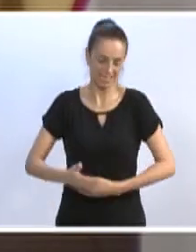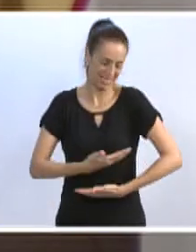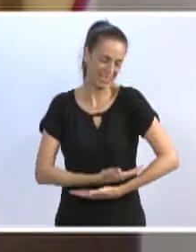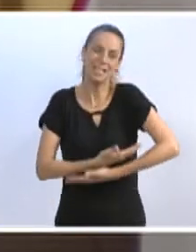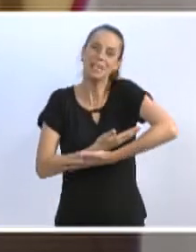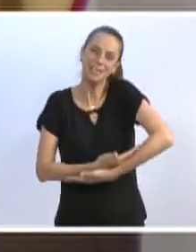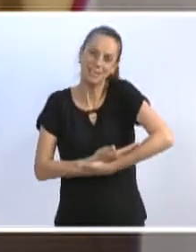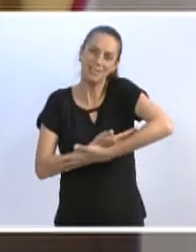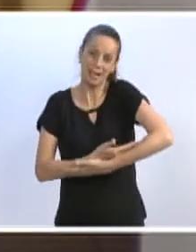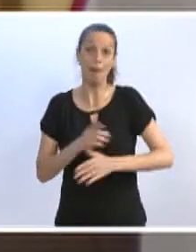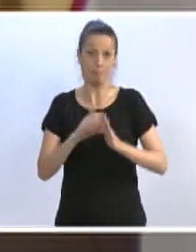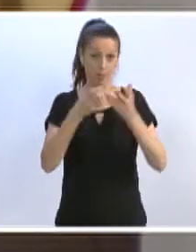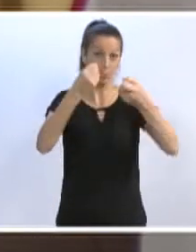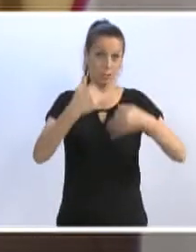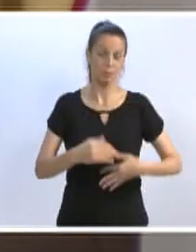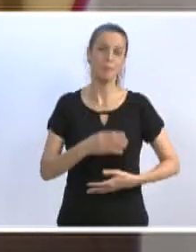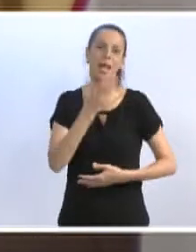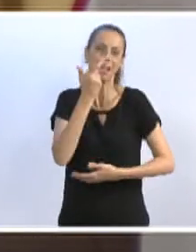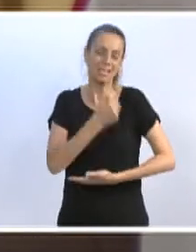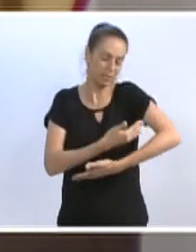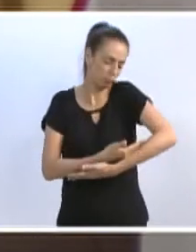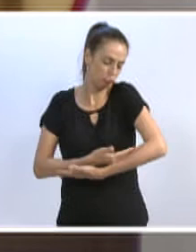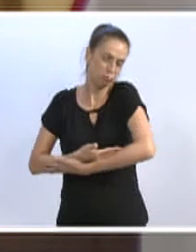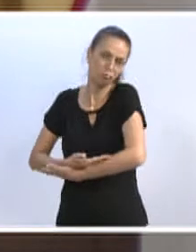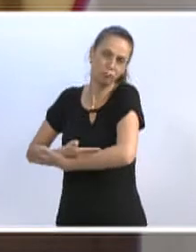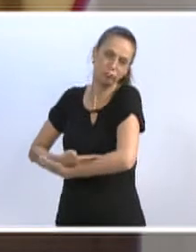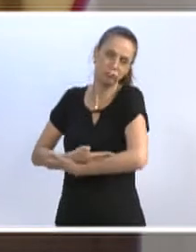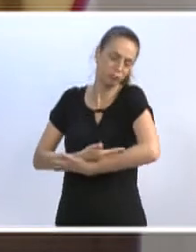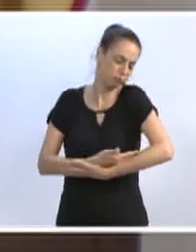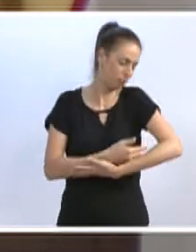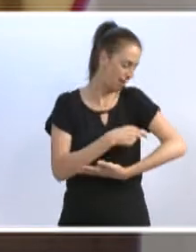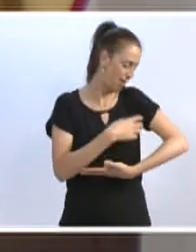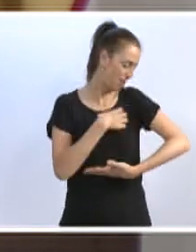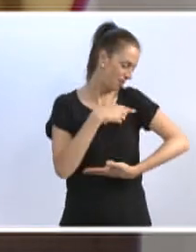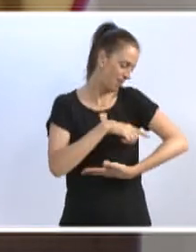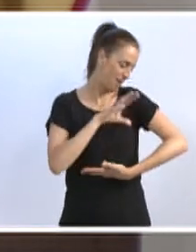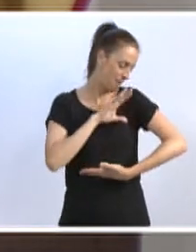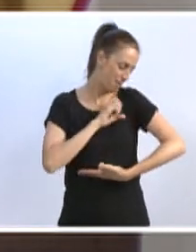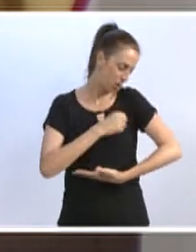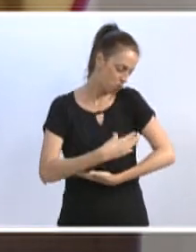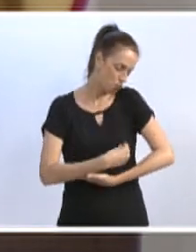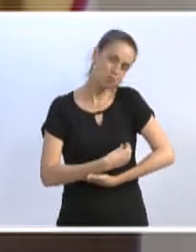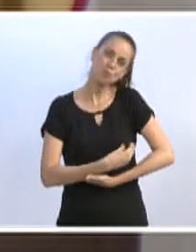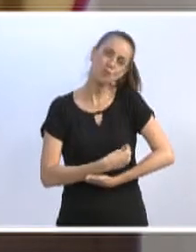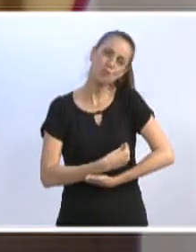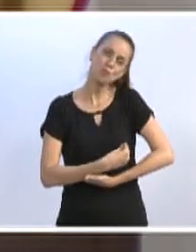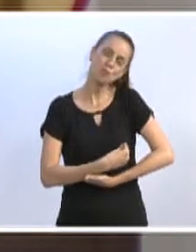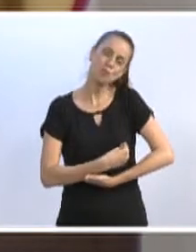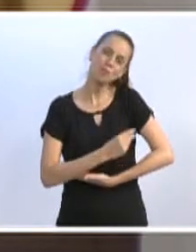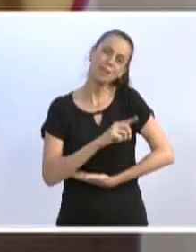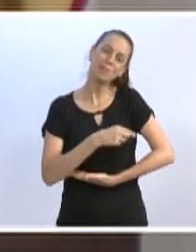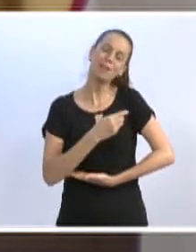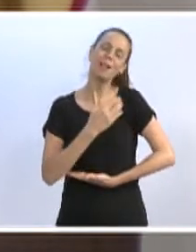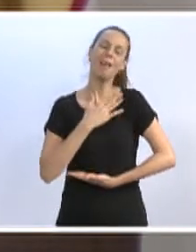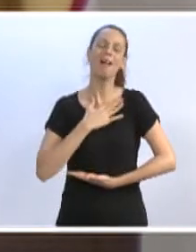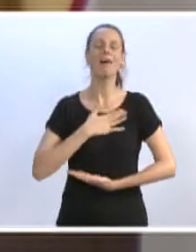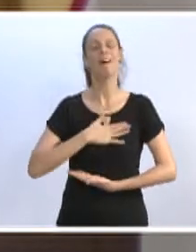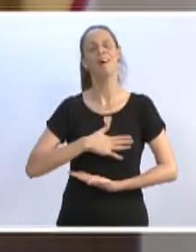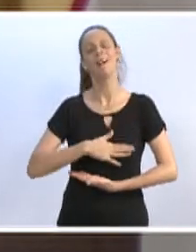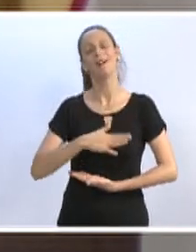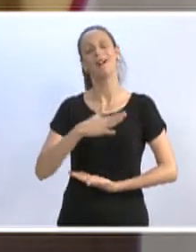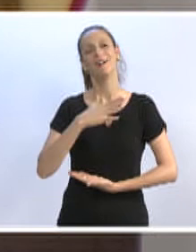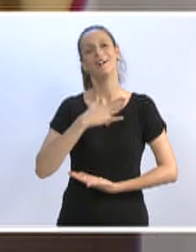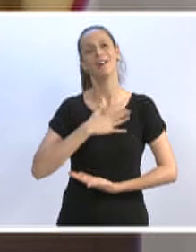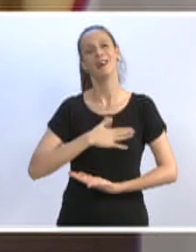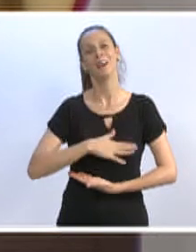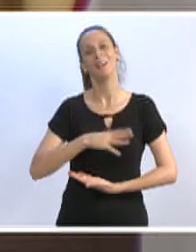própria Bíblia, é aquela que foi amada, saciada com o leite e agora pode estar nos braços